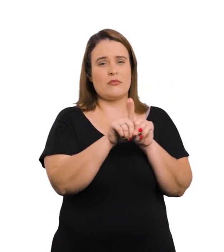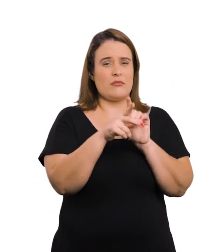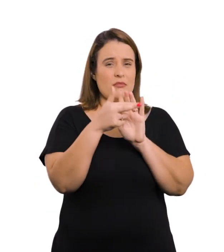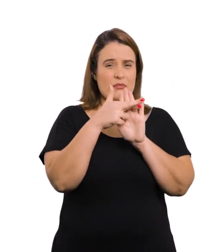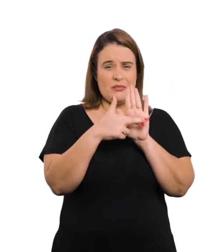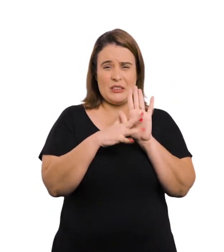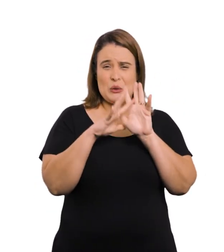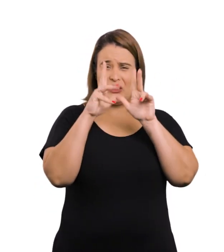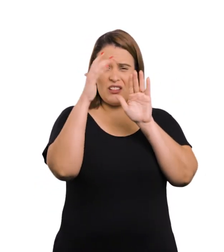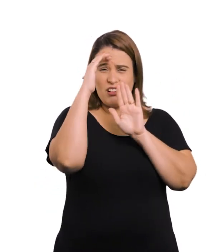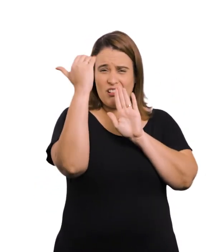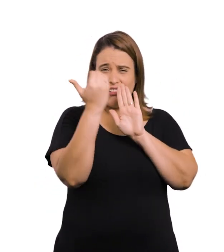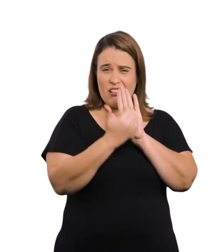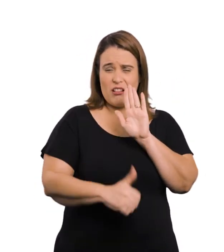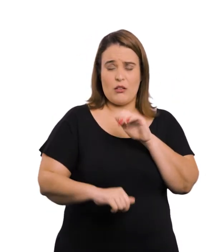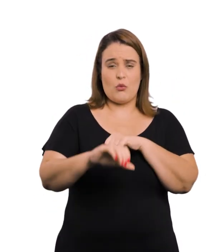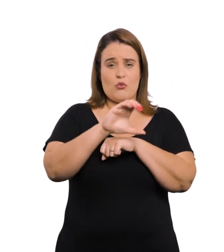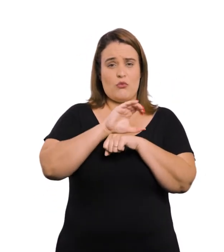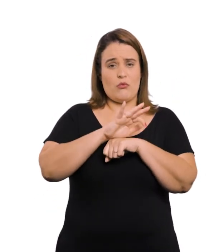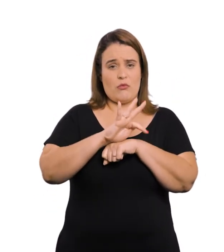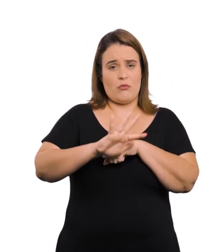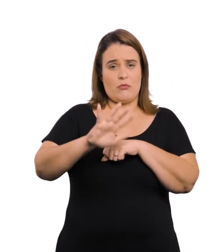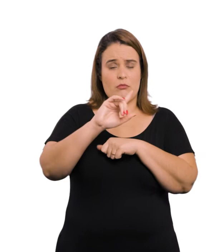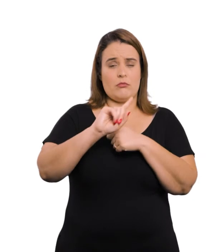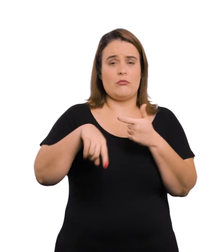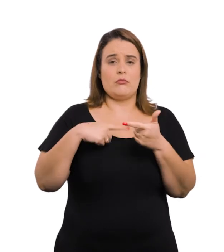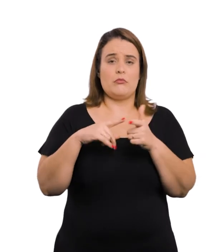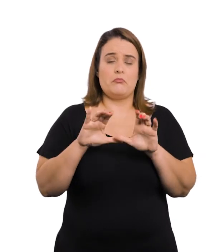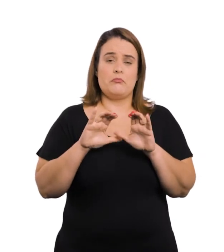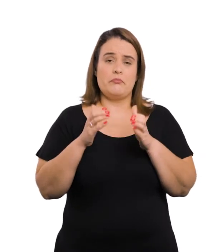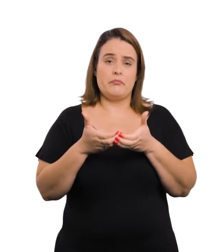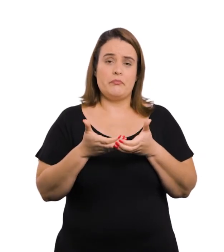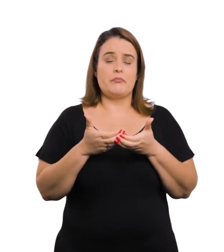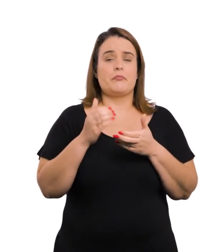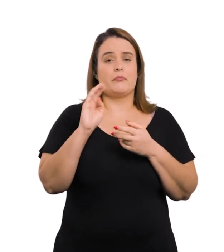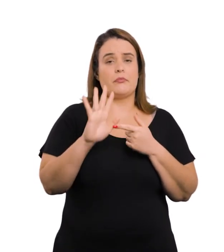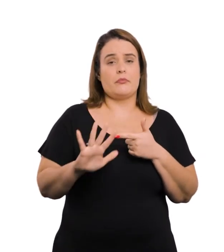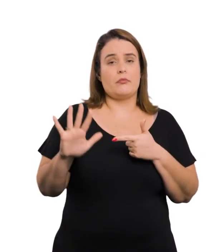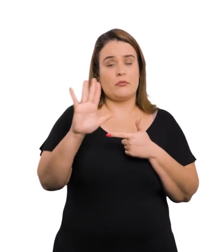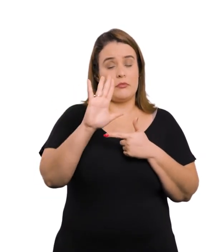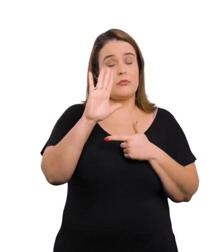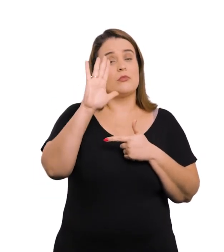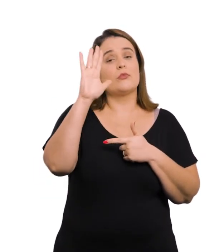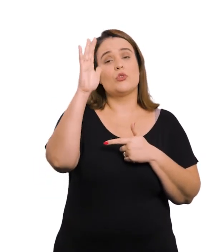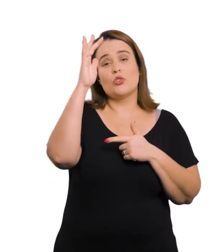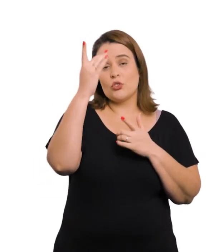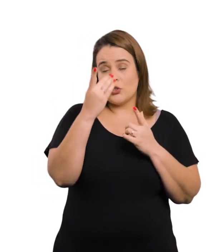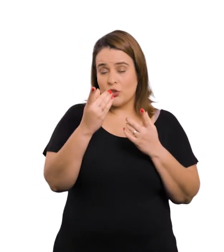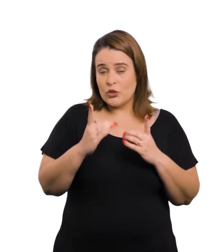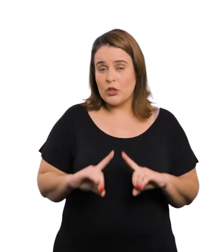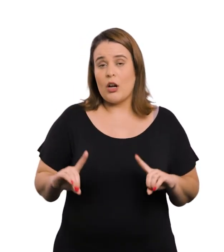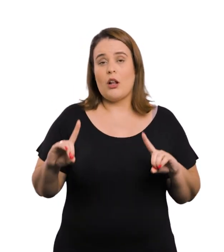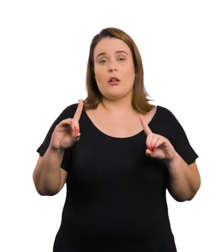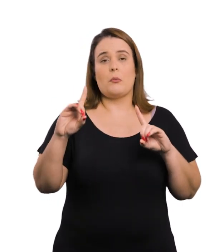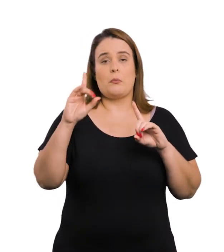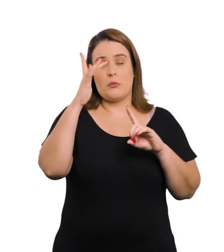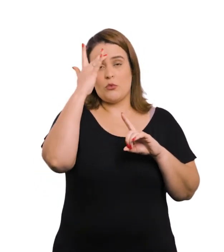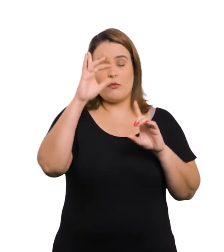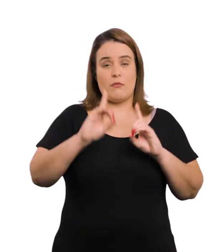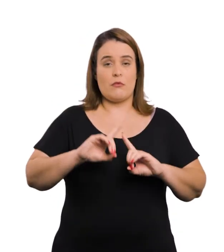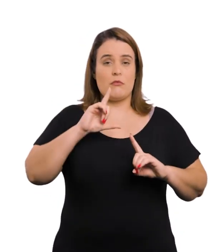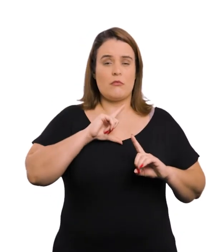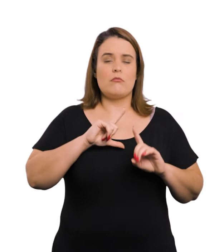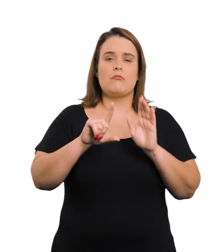contra todas as normativas, como a Constituição Federal, a Convenção Internacional sobre os Direitos das Pessoas com Deficiência e a